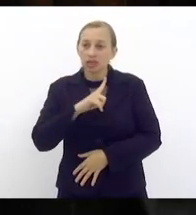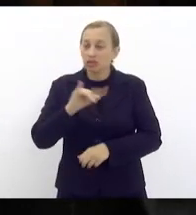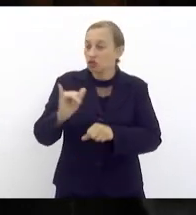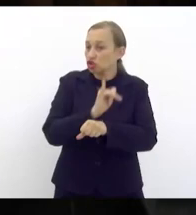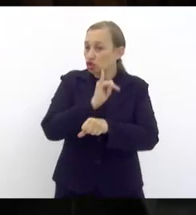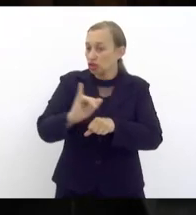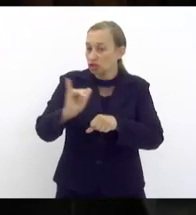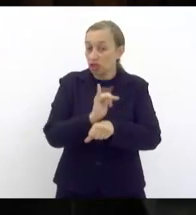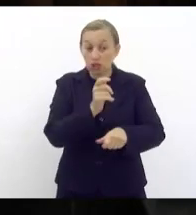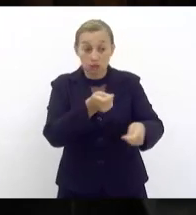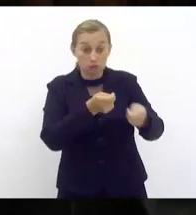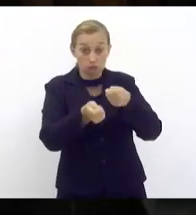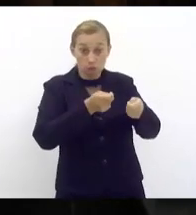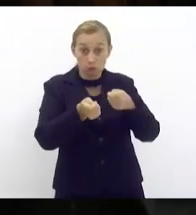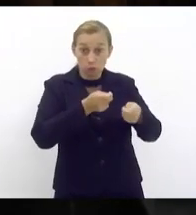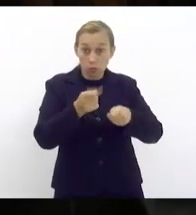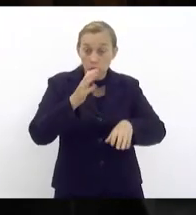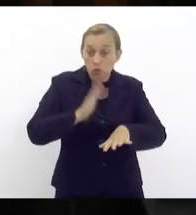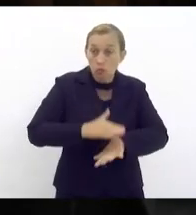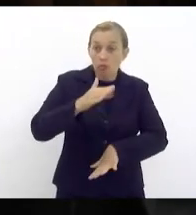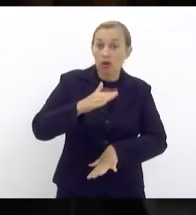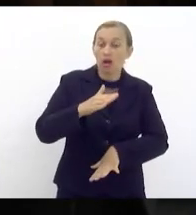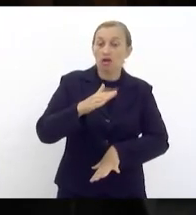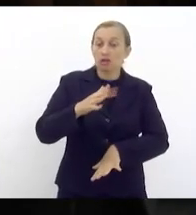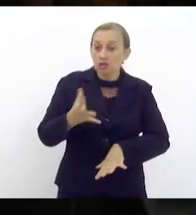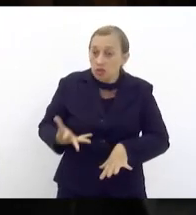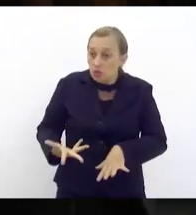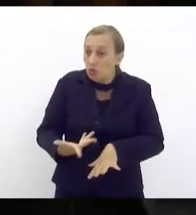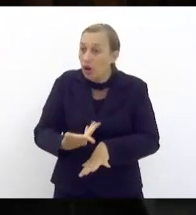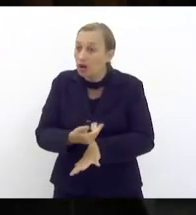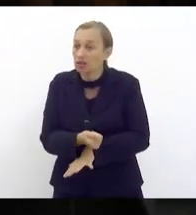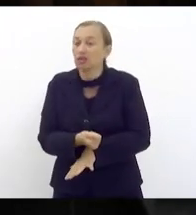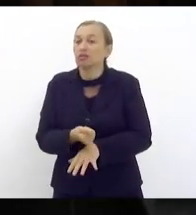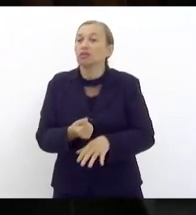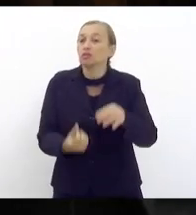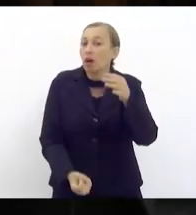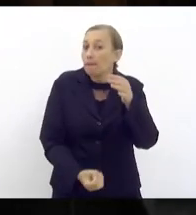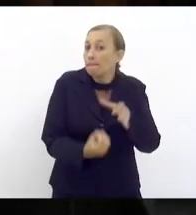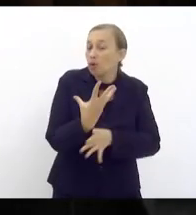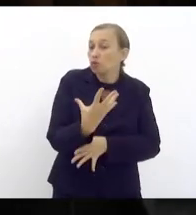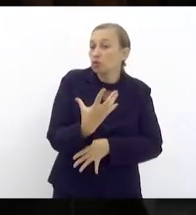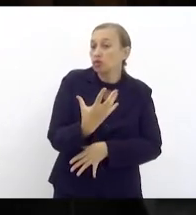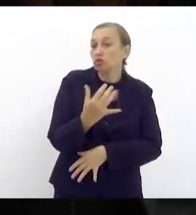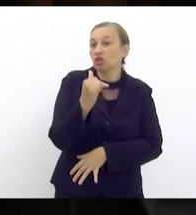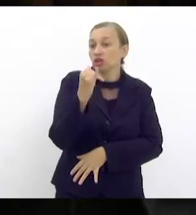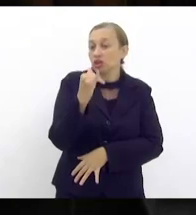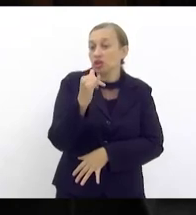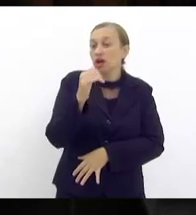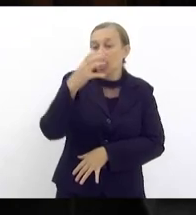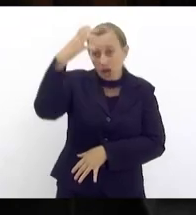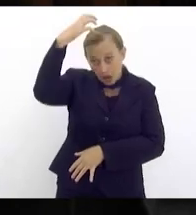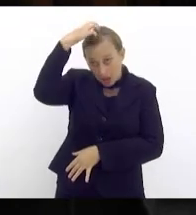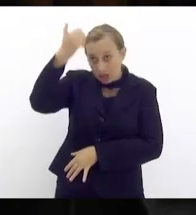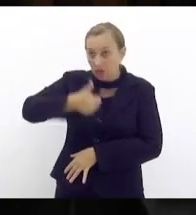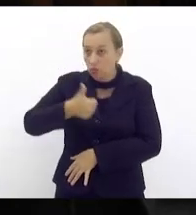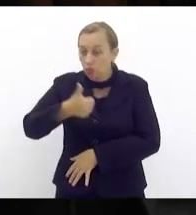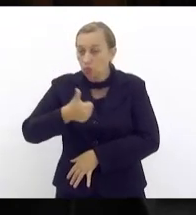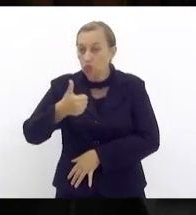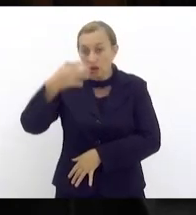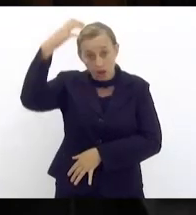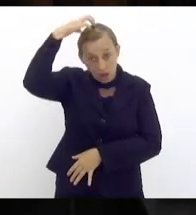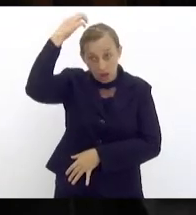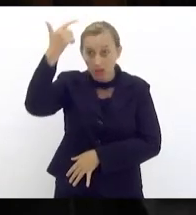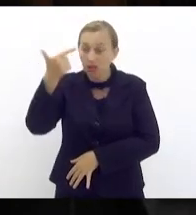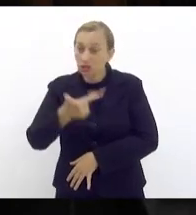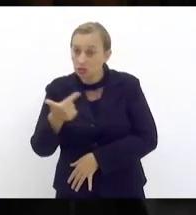mecanismos de controle mais rigorosos sobre a produção de Angra 1 de Angra 2